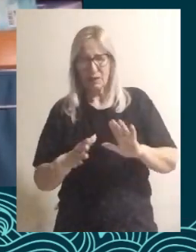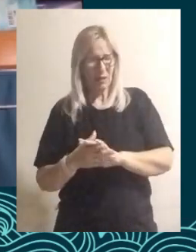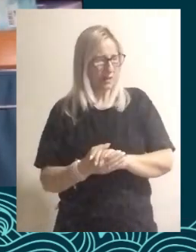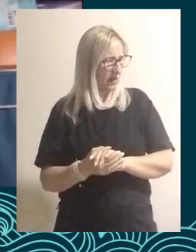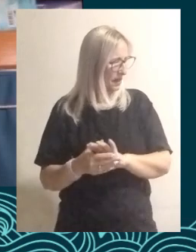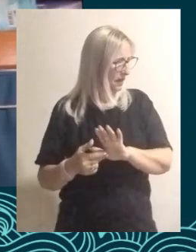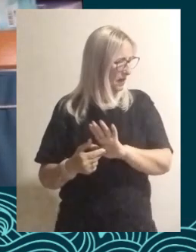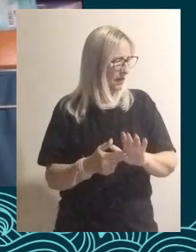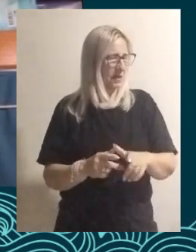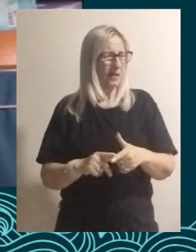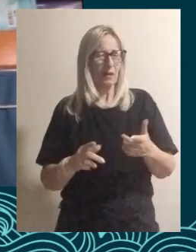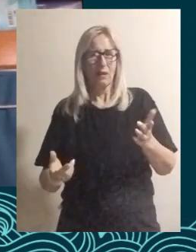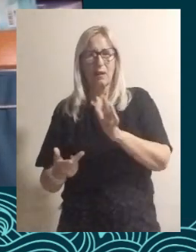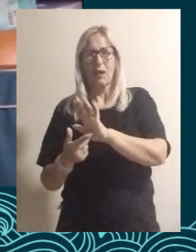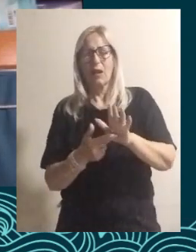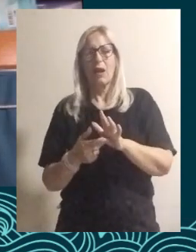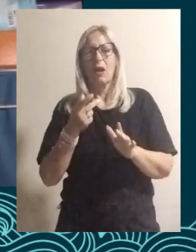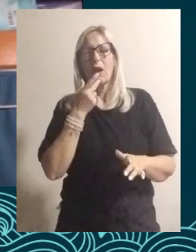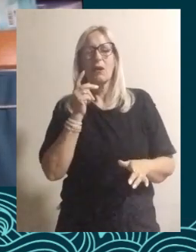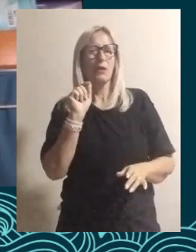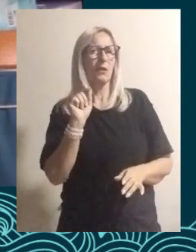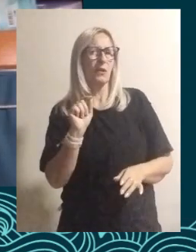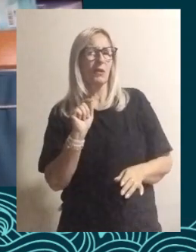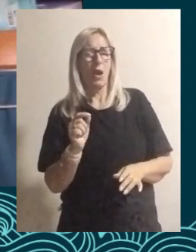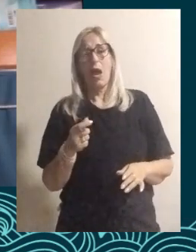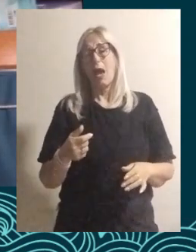em todos. Então, no fim, aquilo que eu achei que ia ser,